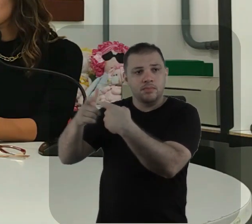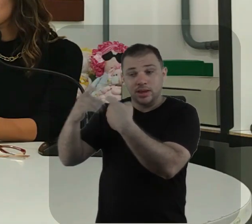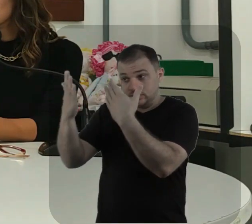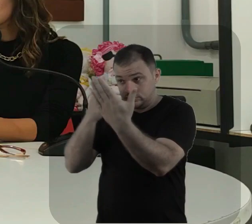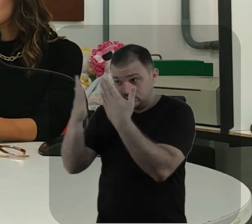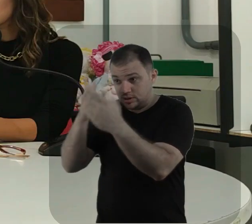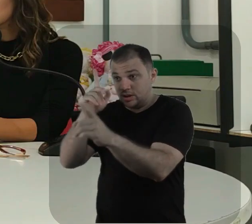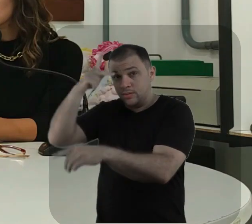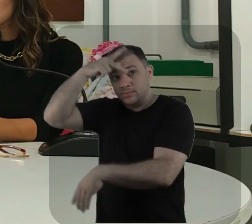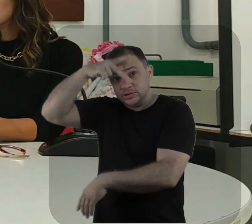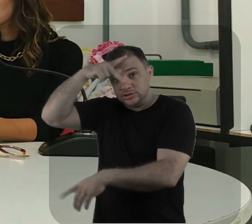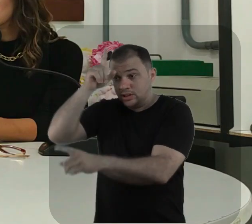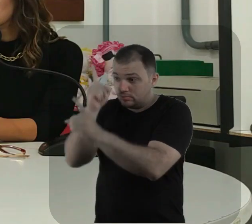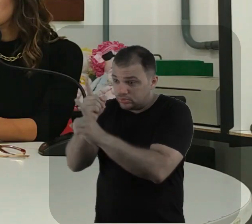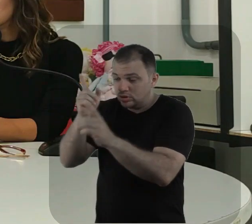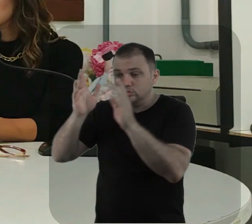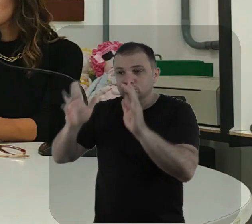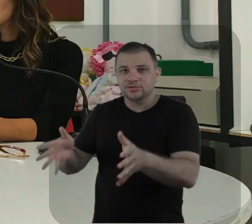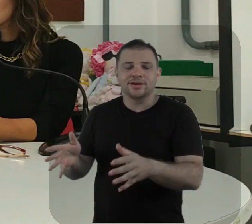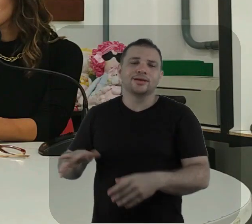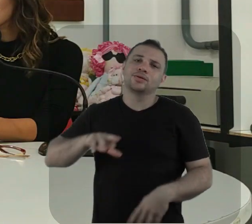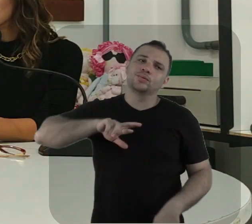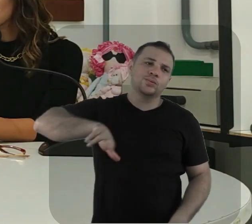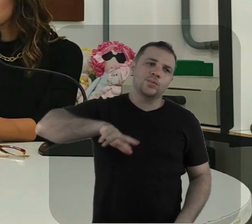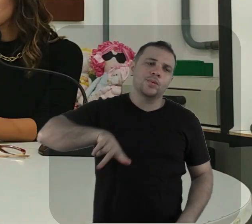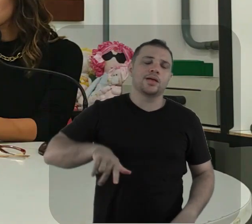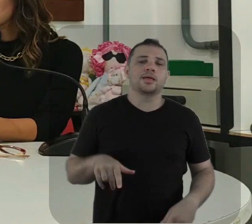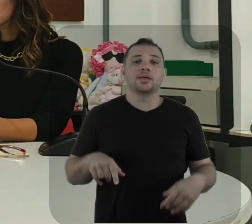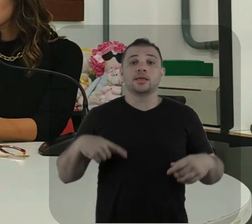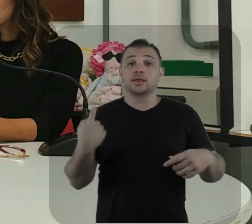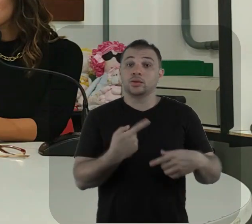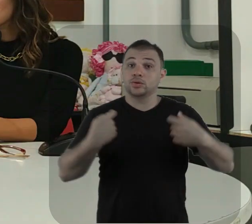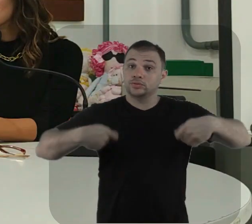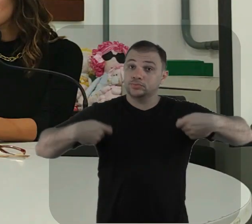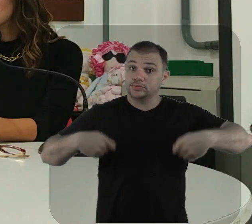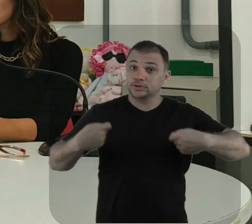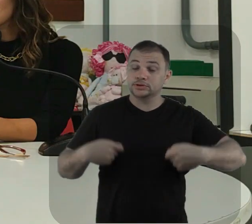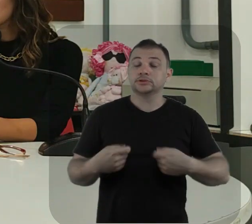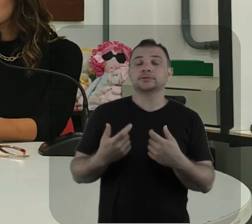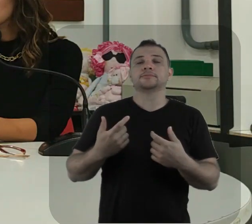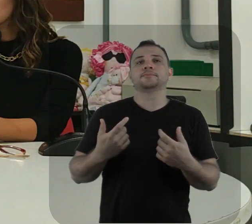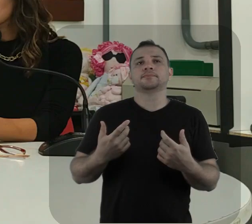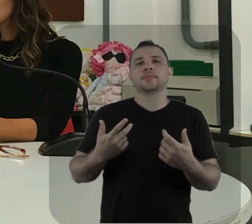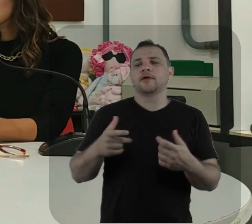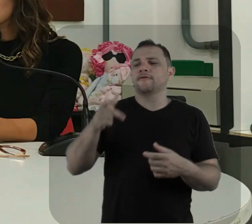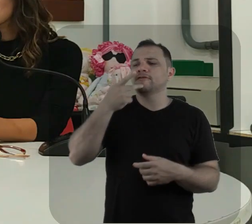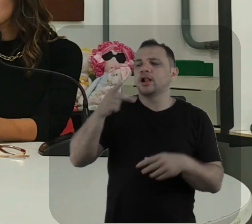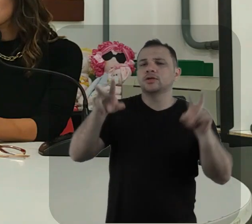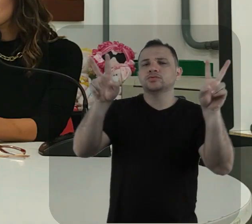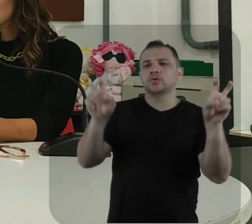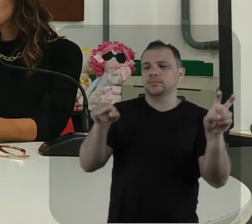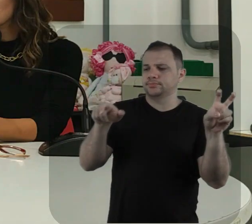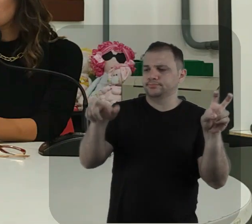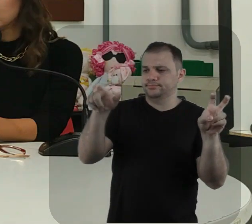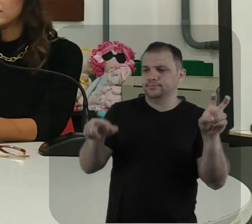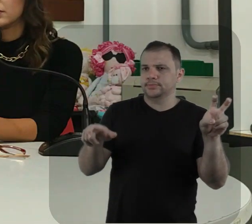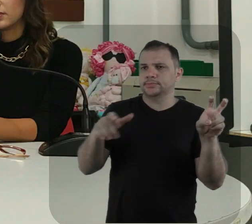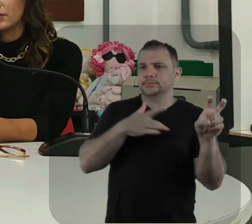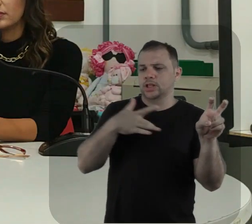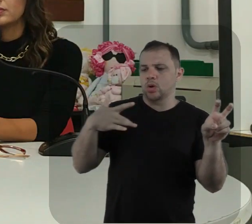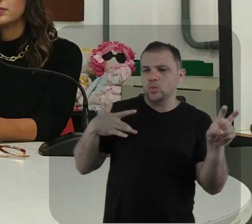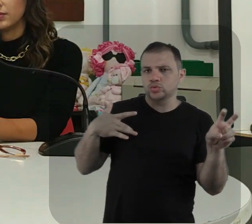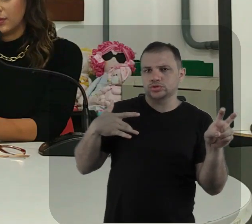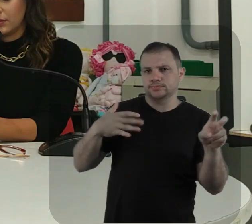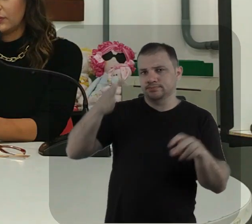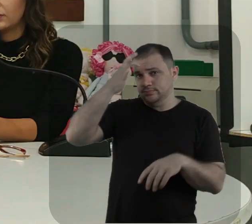precisa desconstruir isso. Na verdade, é como você colocou muito bem, a gente precisa ter esse entendimento que falar de saúde mental é falar da